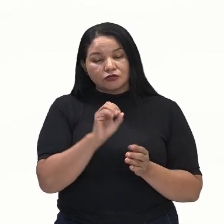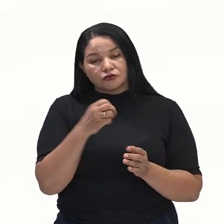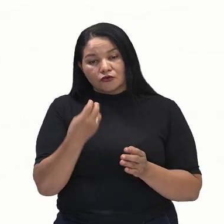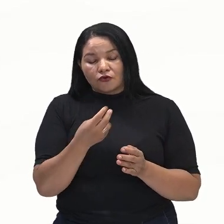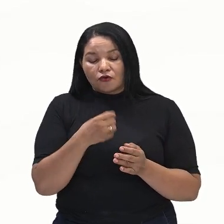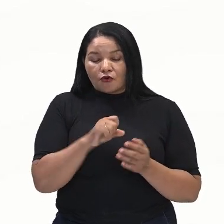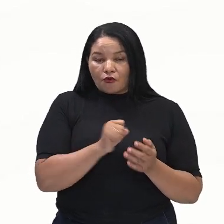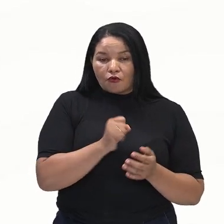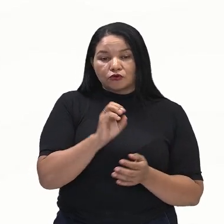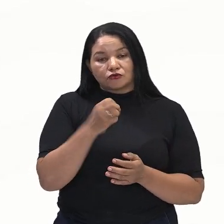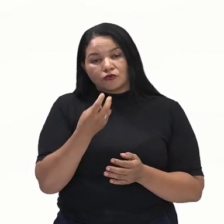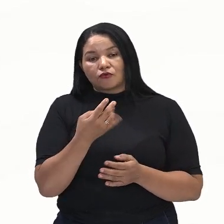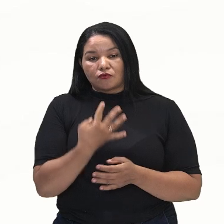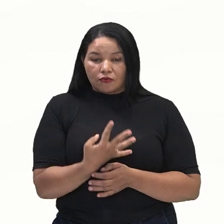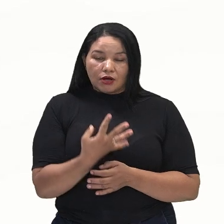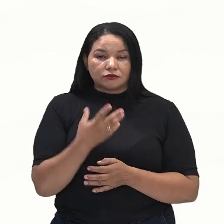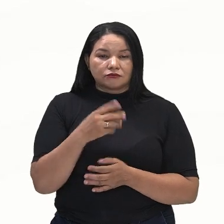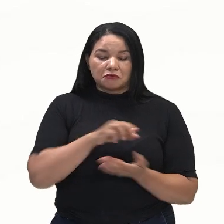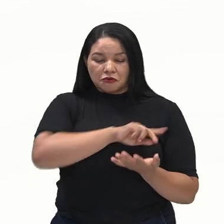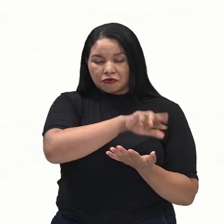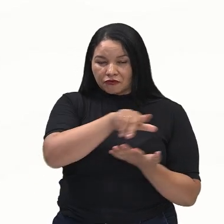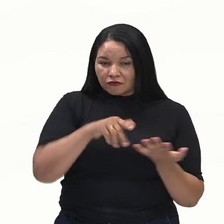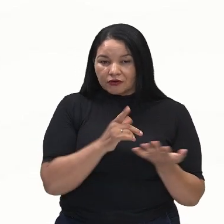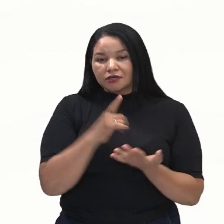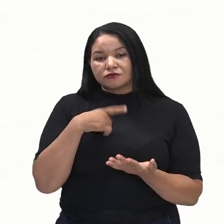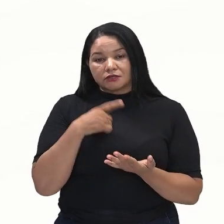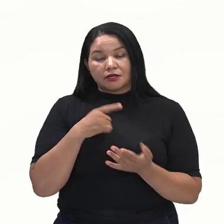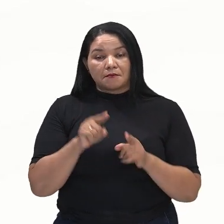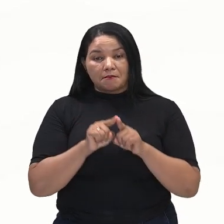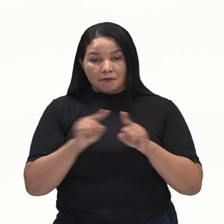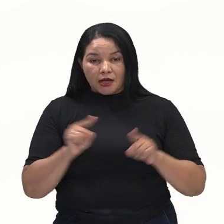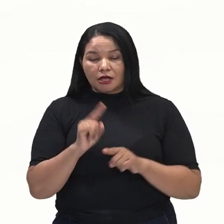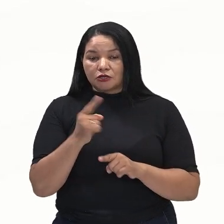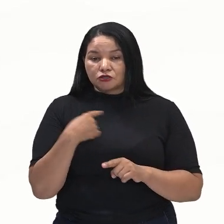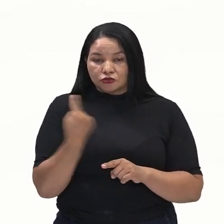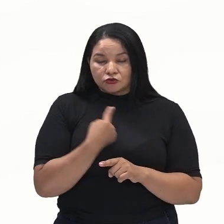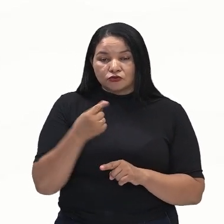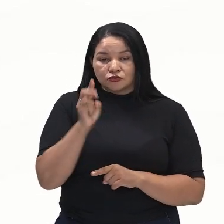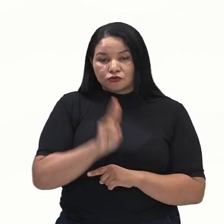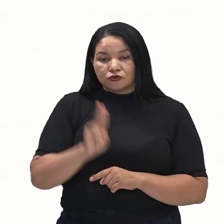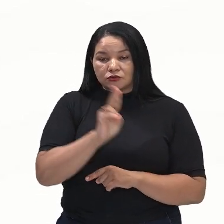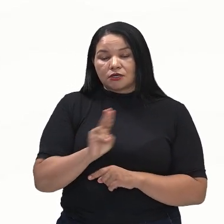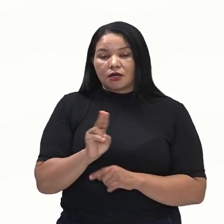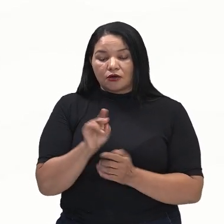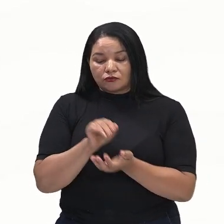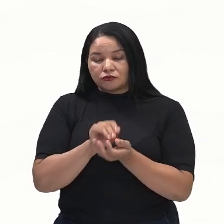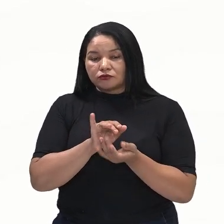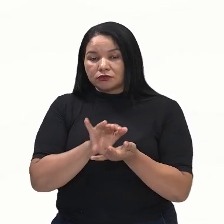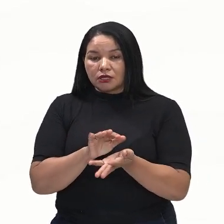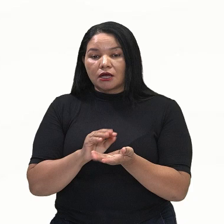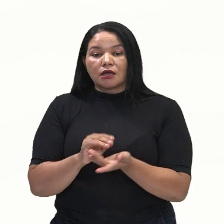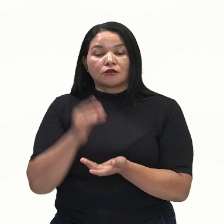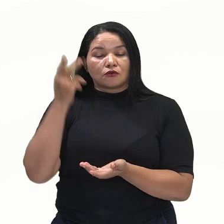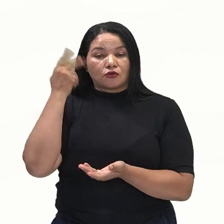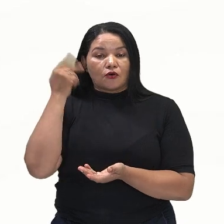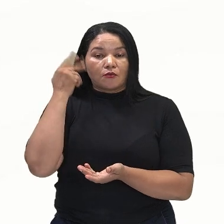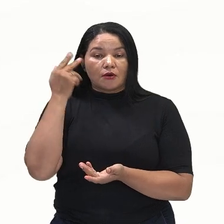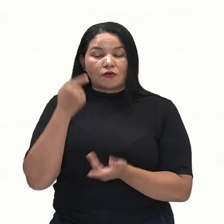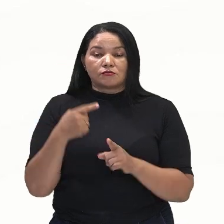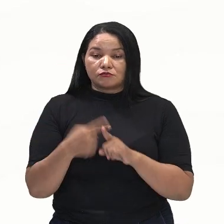de 4, tá bom? Então, a gente vai trabalhar com o dado comum, que é o dado que você